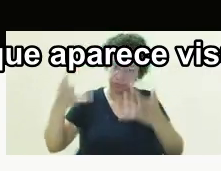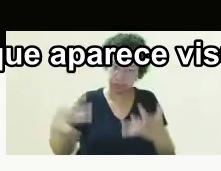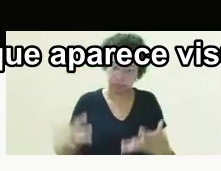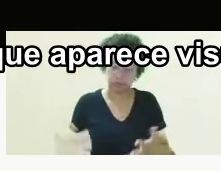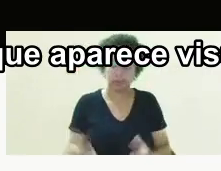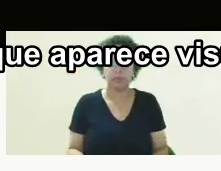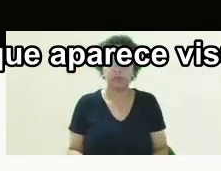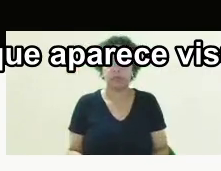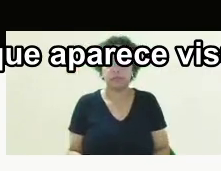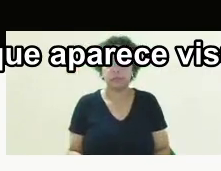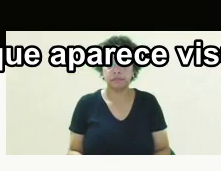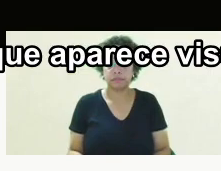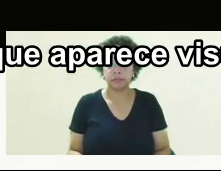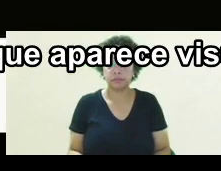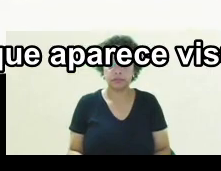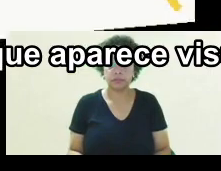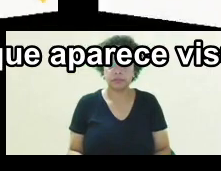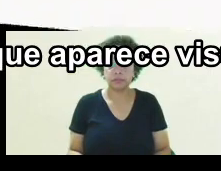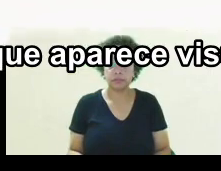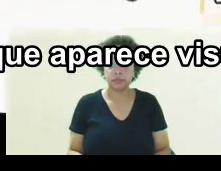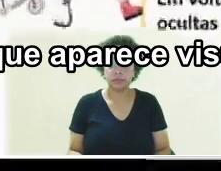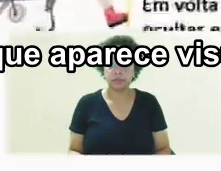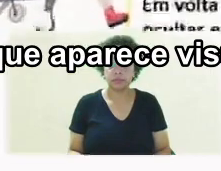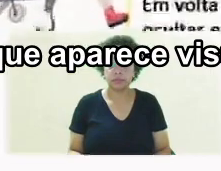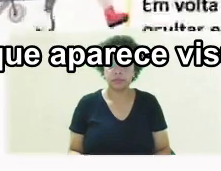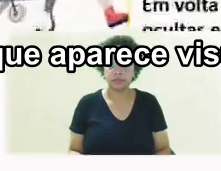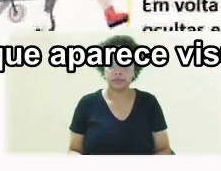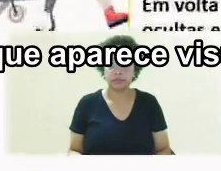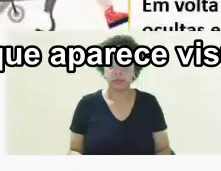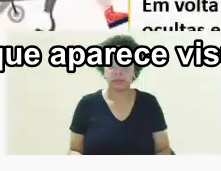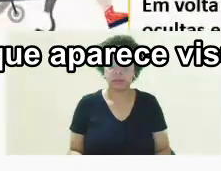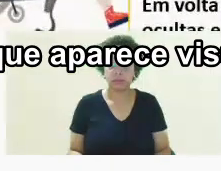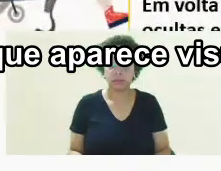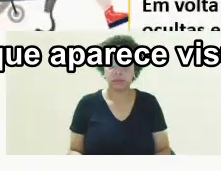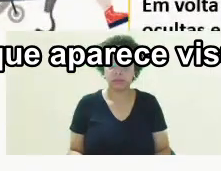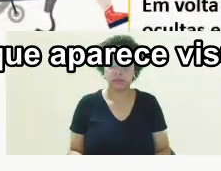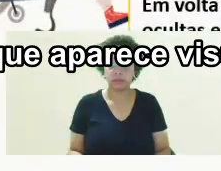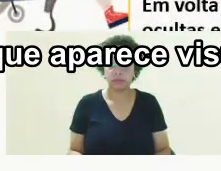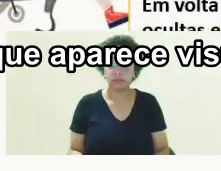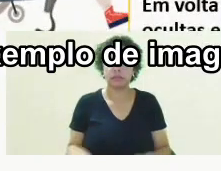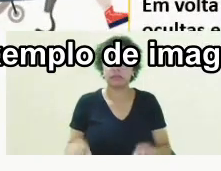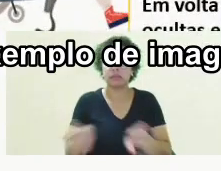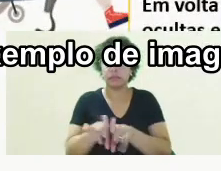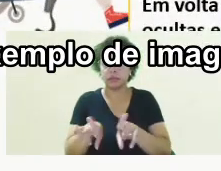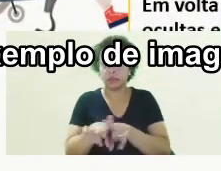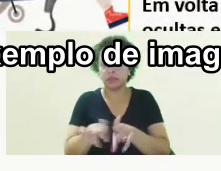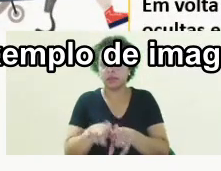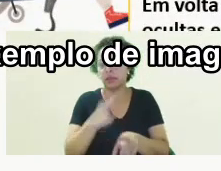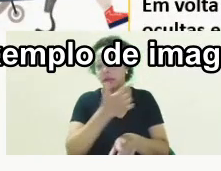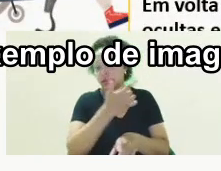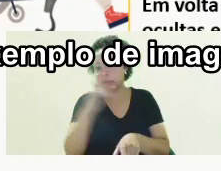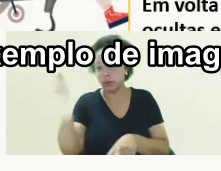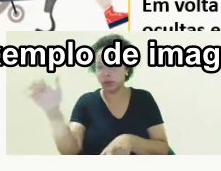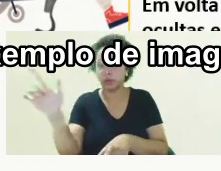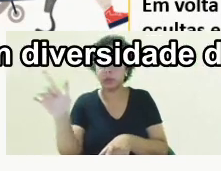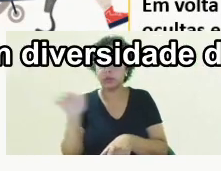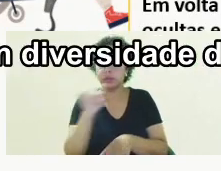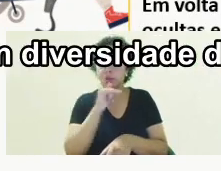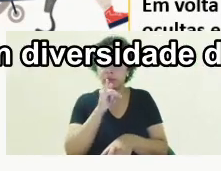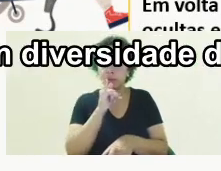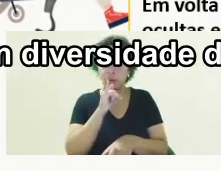audiodescrição. Falando ainda de audiodescrição na prática, a gente tem outro exemplo de imagem,